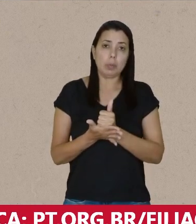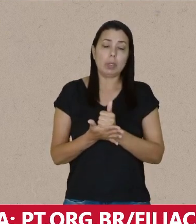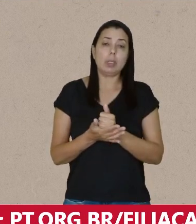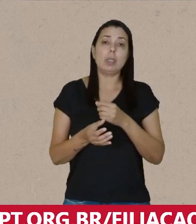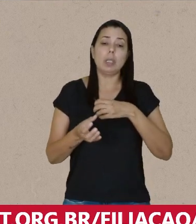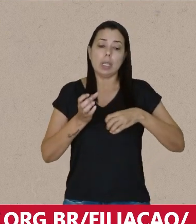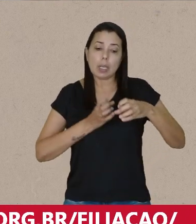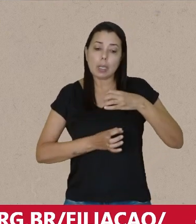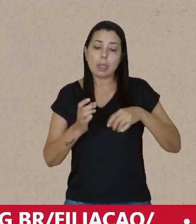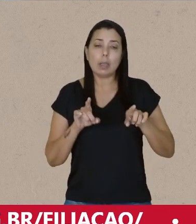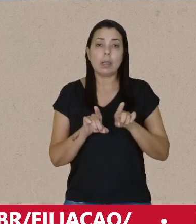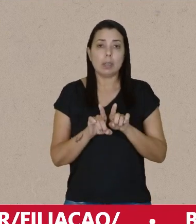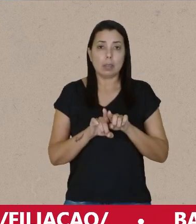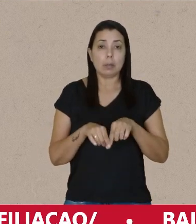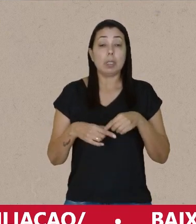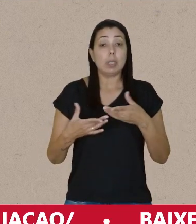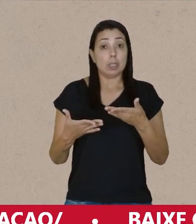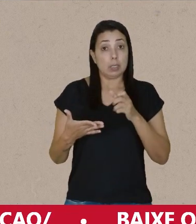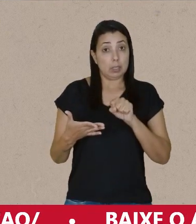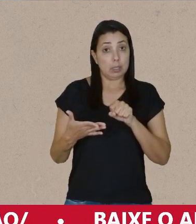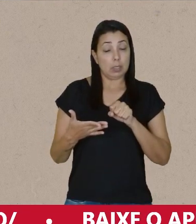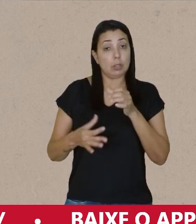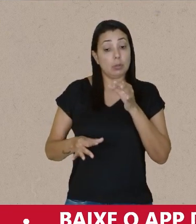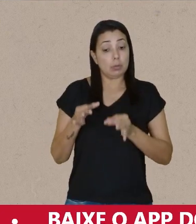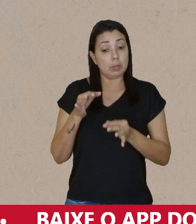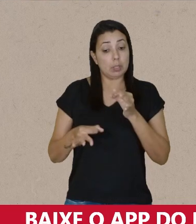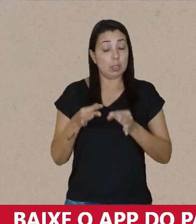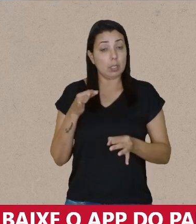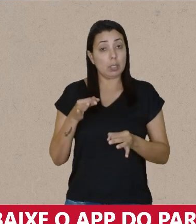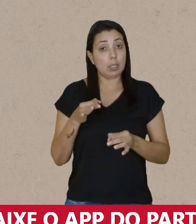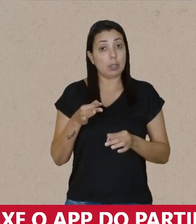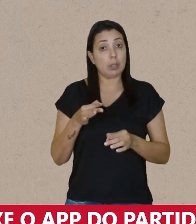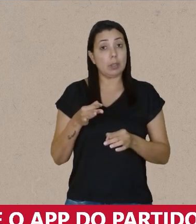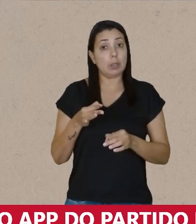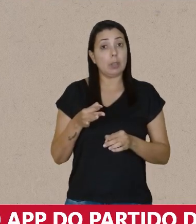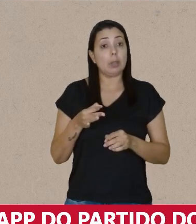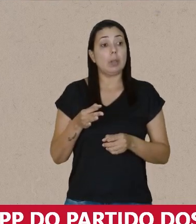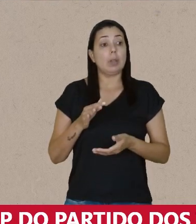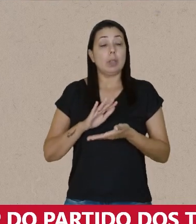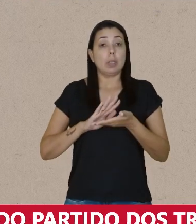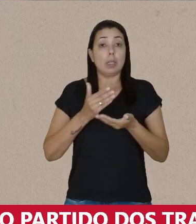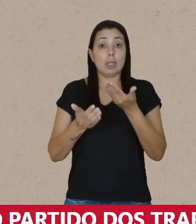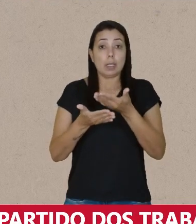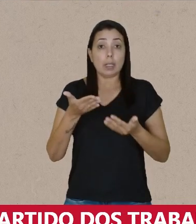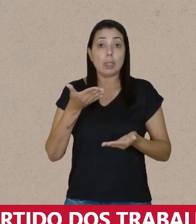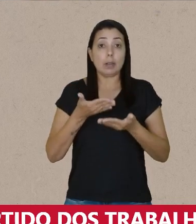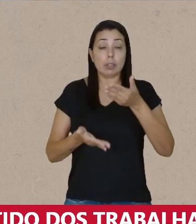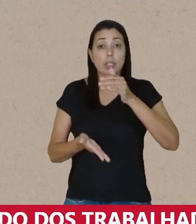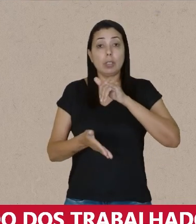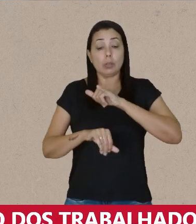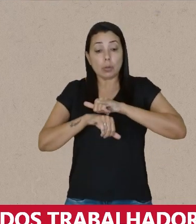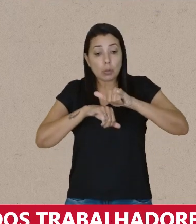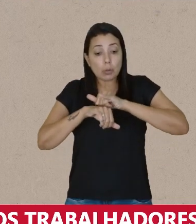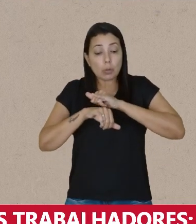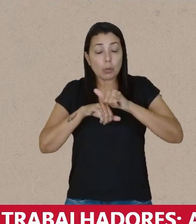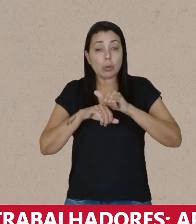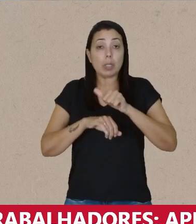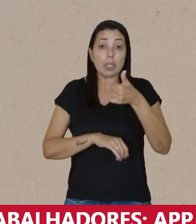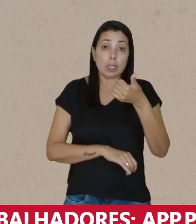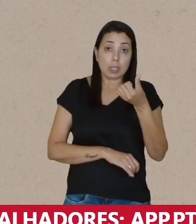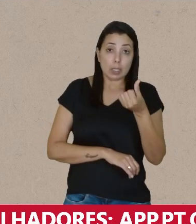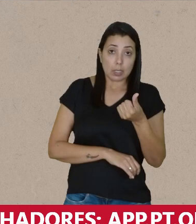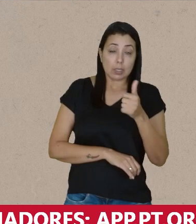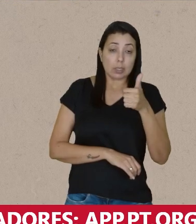guerra mediática e judiciária que a Lava Jato expressou nos anos 15, 16, 17 e